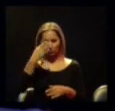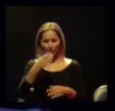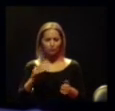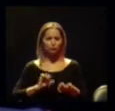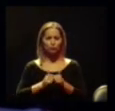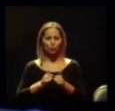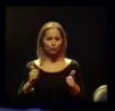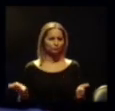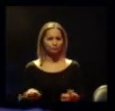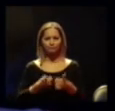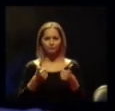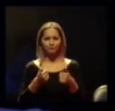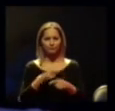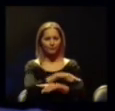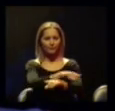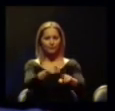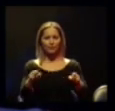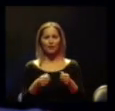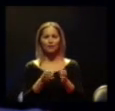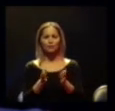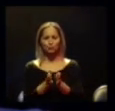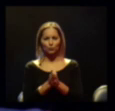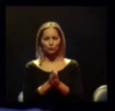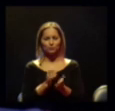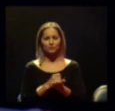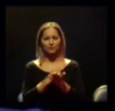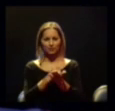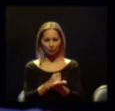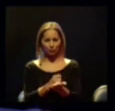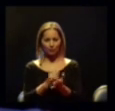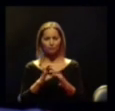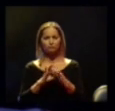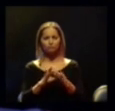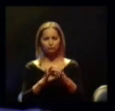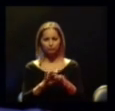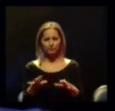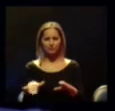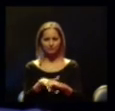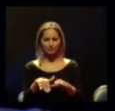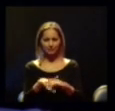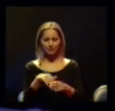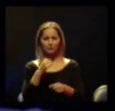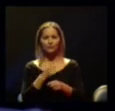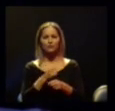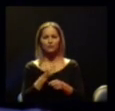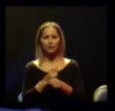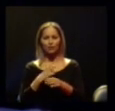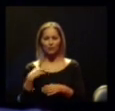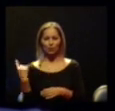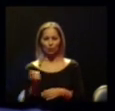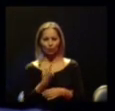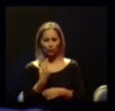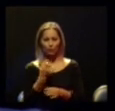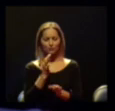desporto. A todos aqueles que apoiam, colaboram, participam, trabalham e connosco vão fazer